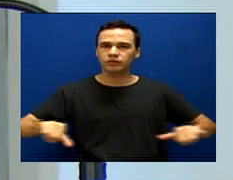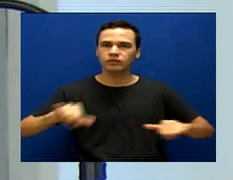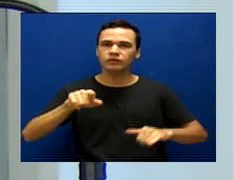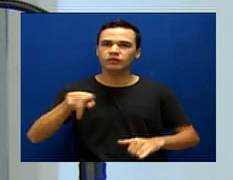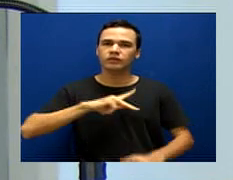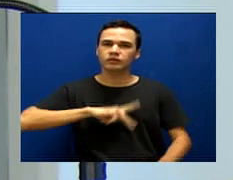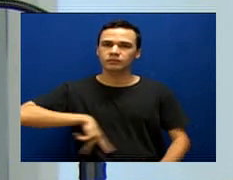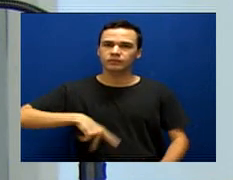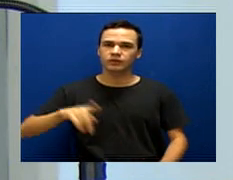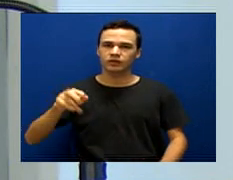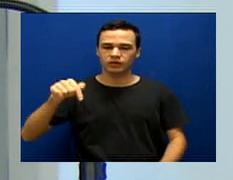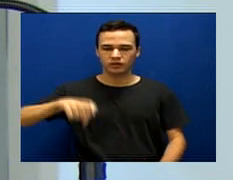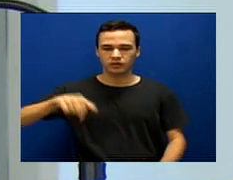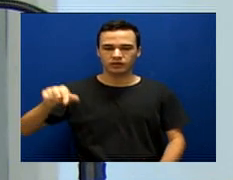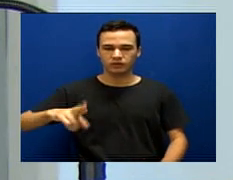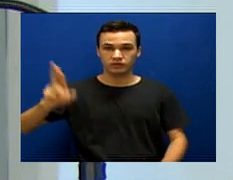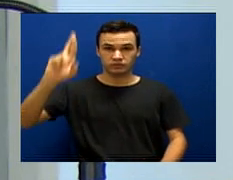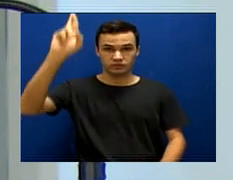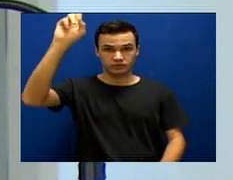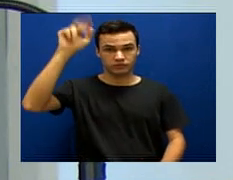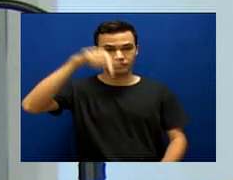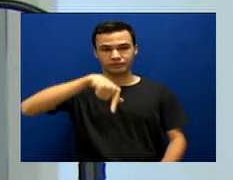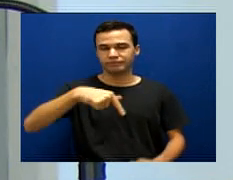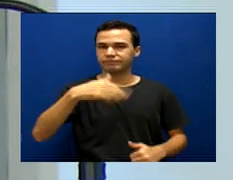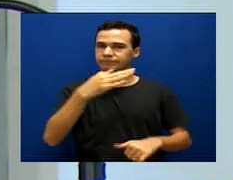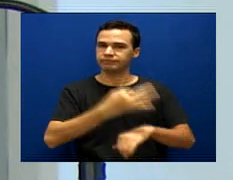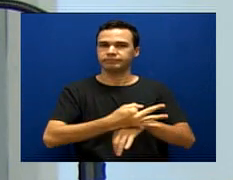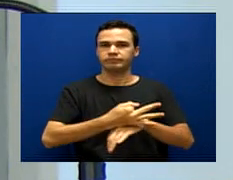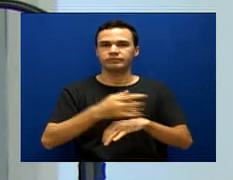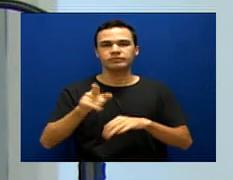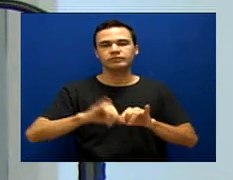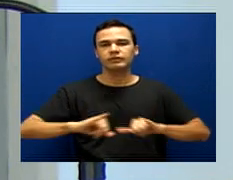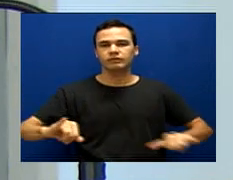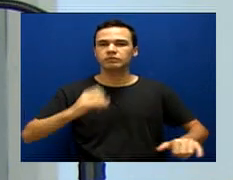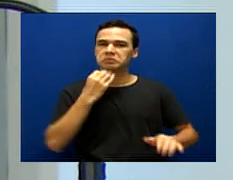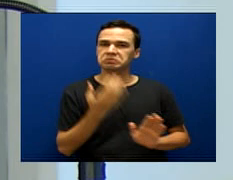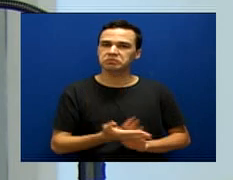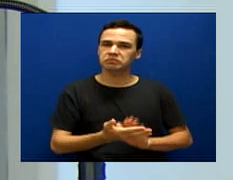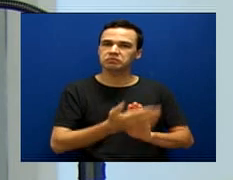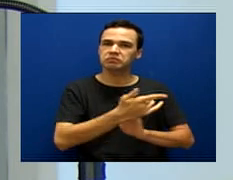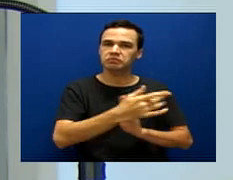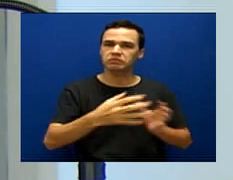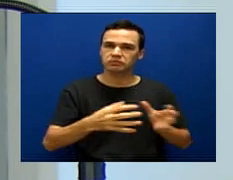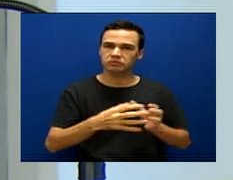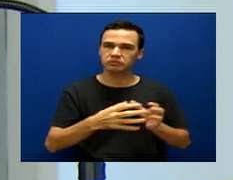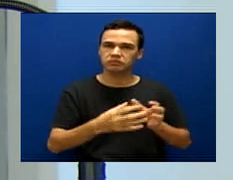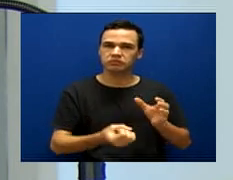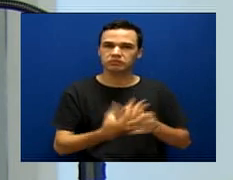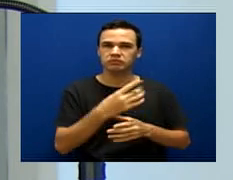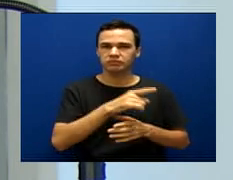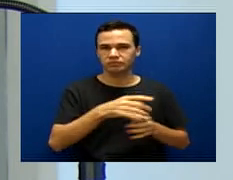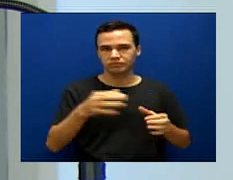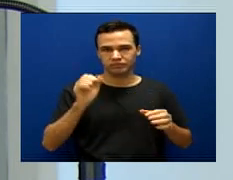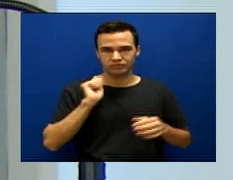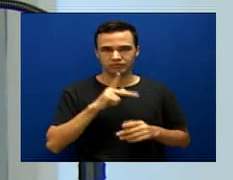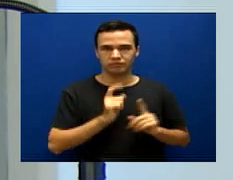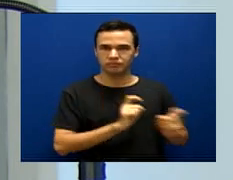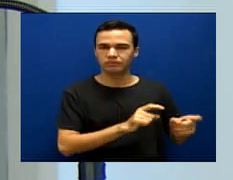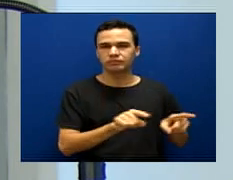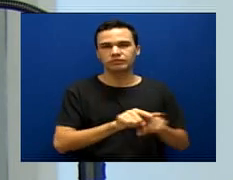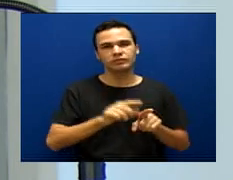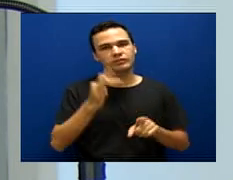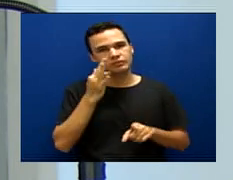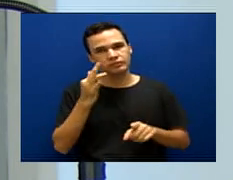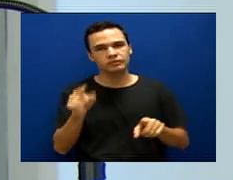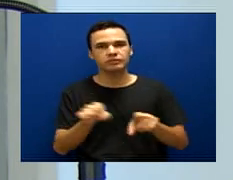excelentíssimo senhor presidente desta Casa de Leis, o vereador Rodrigo Manga, parabenizando a comissão pela iniciativa. Os vereadores Fernando Dini